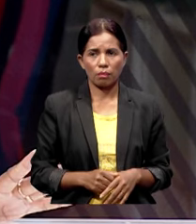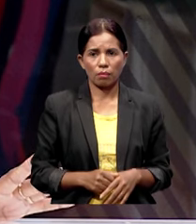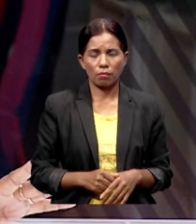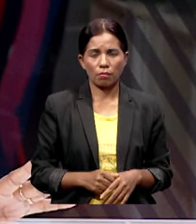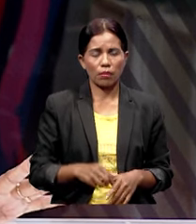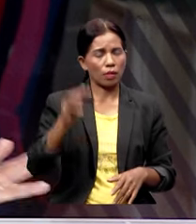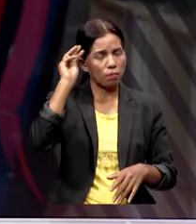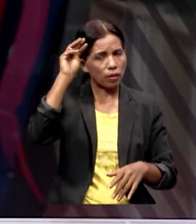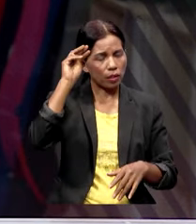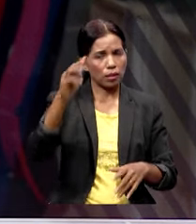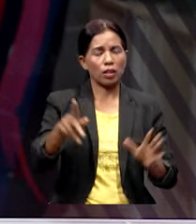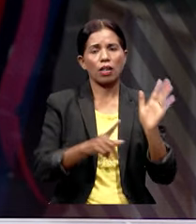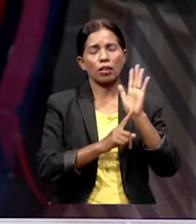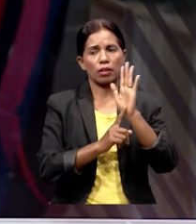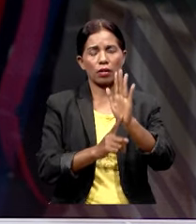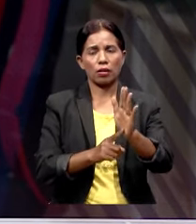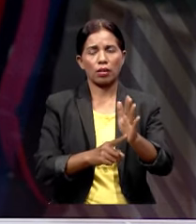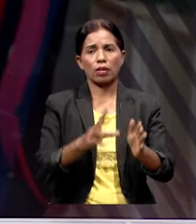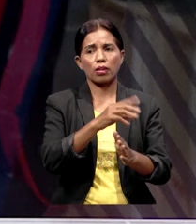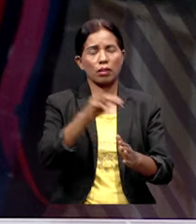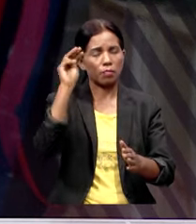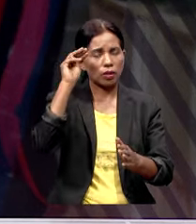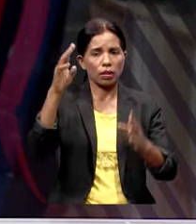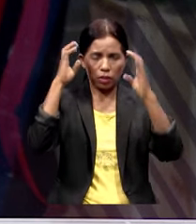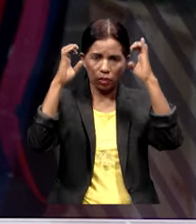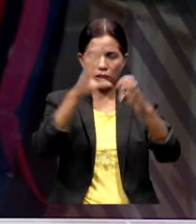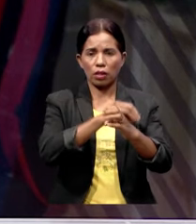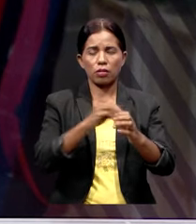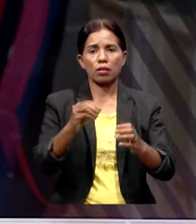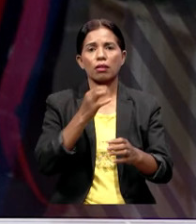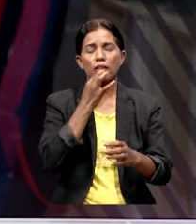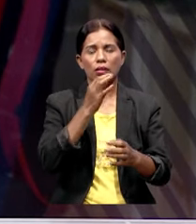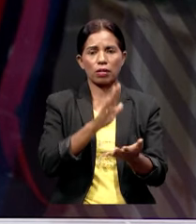Ministério competente se aplica a menu merenda escolar e ano letivo FOM.